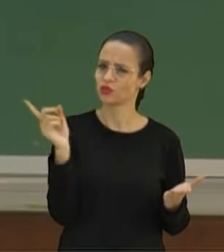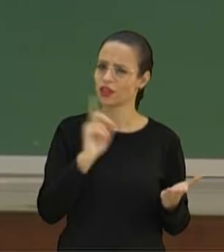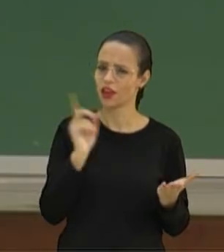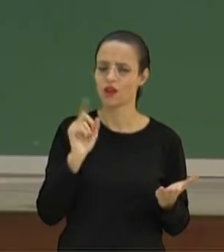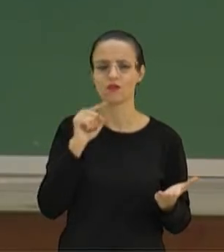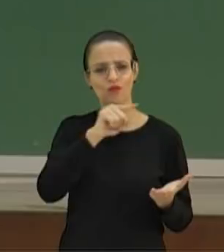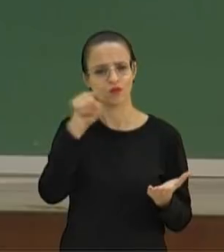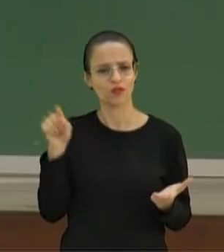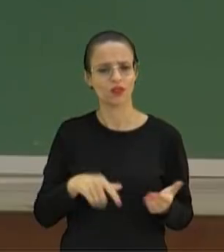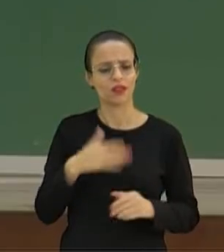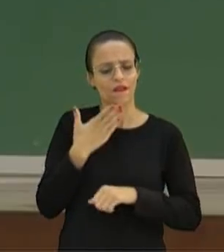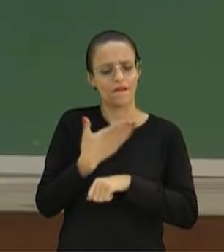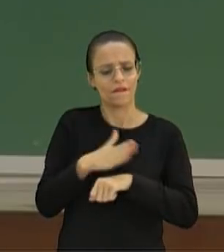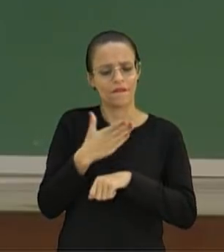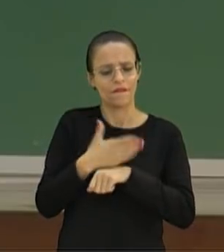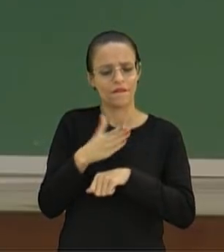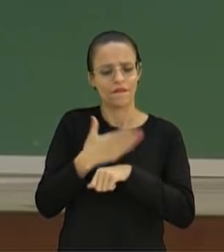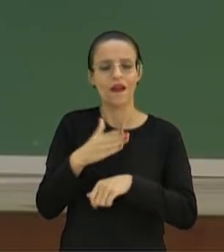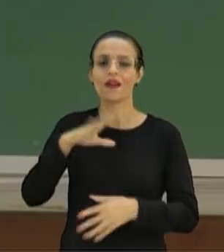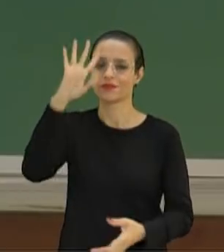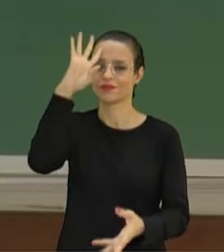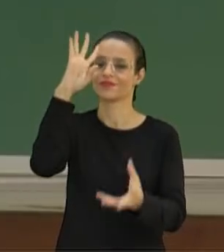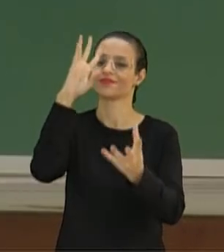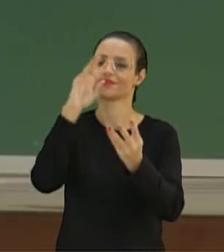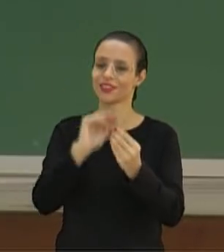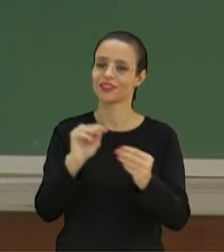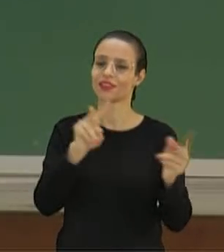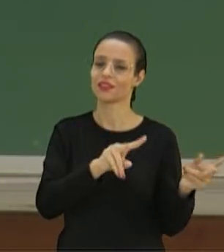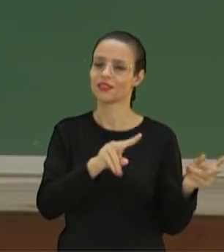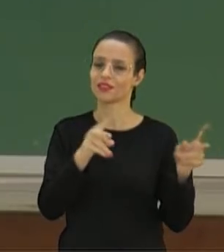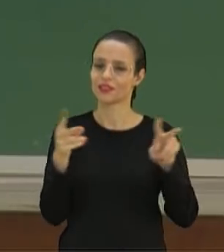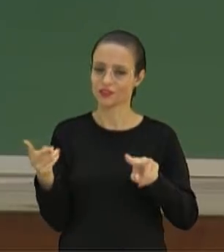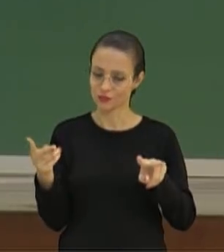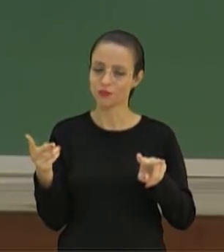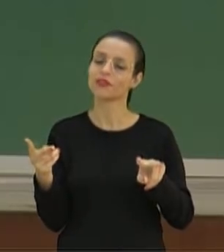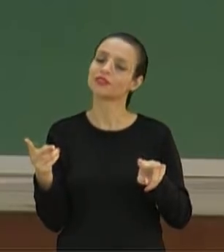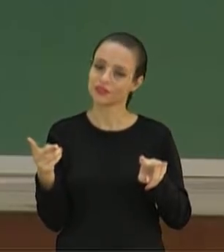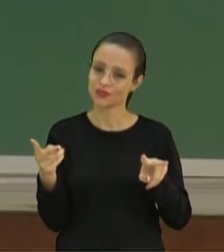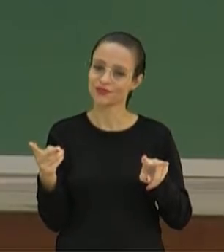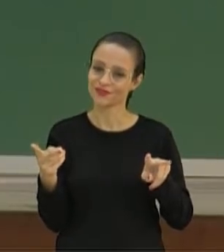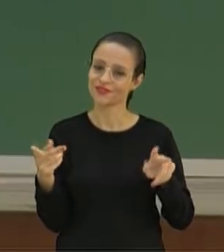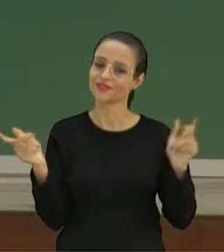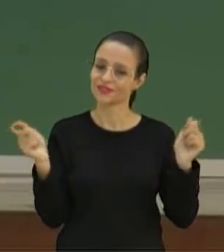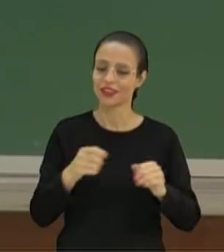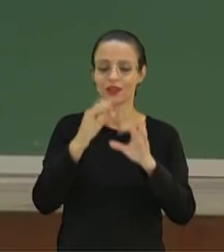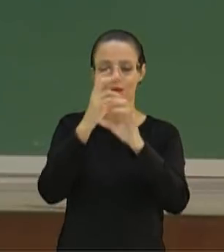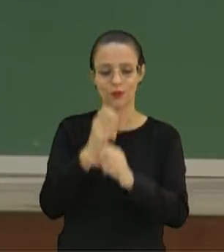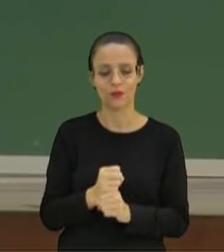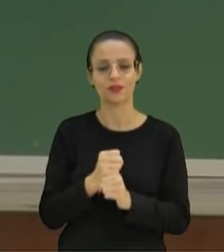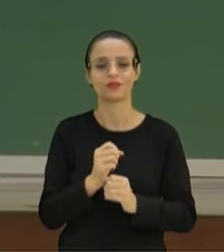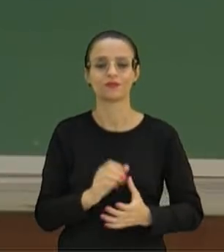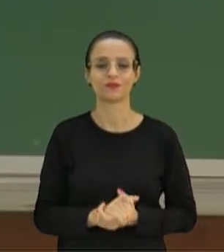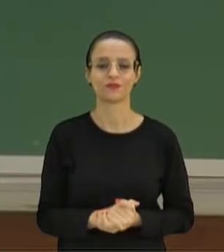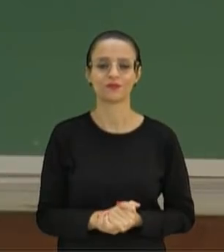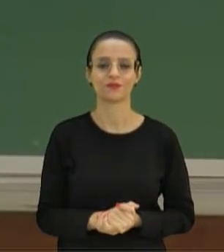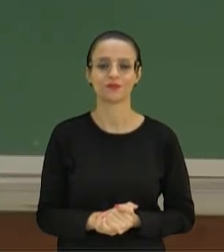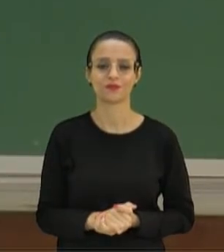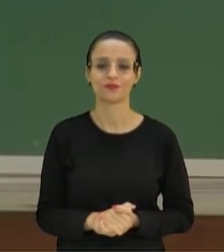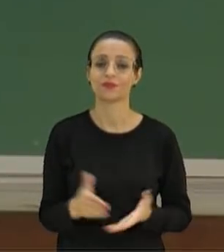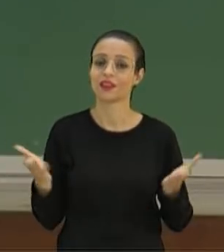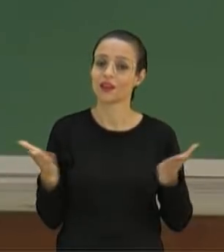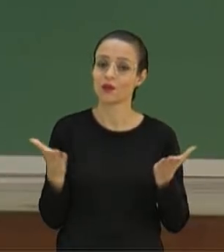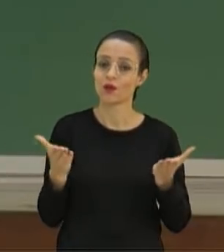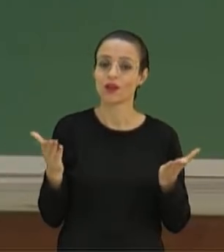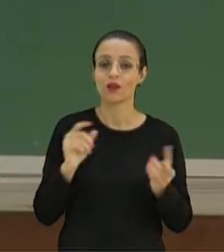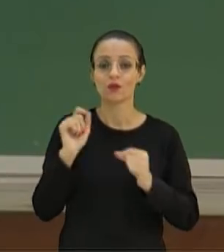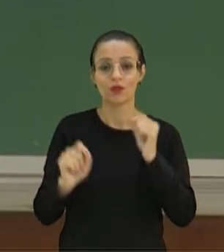só você conseguir treinar ali para entender a transformação que tem que ser feita e a conta que precisa ser feita. E agora